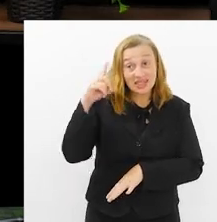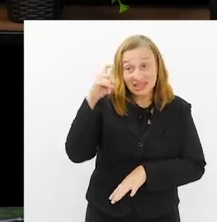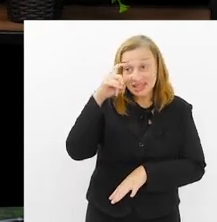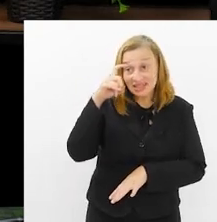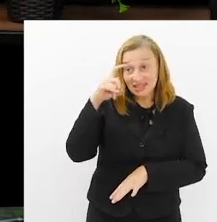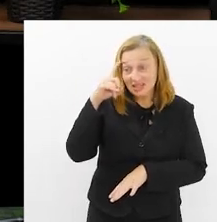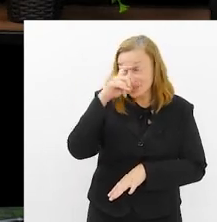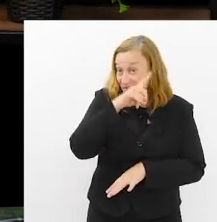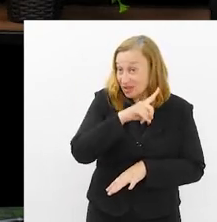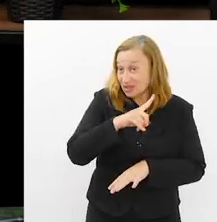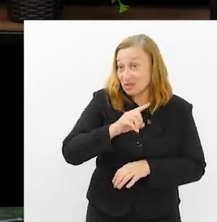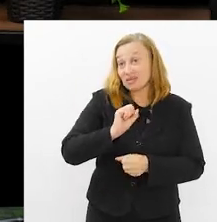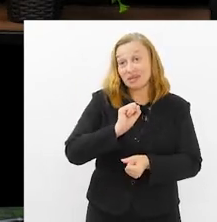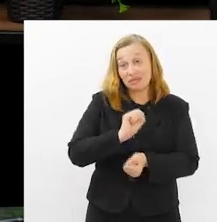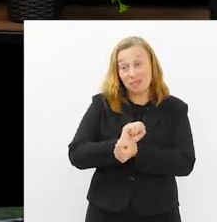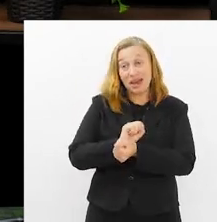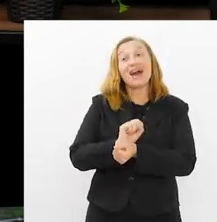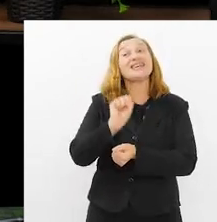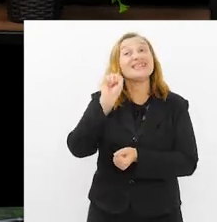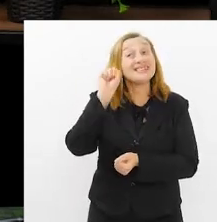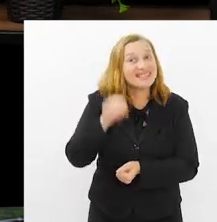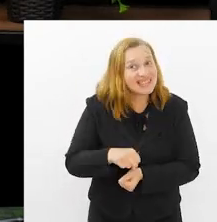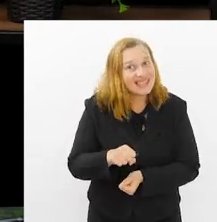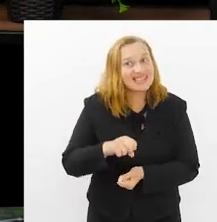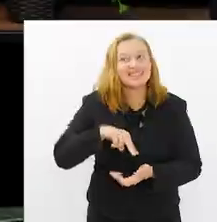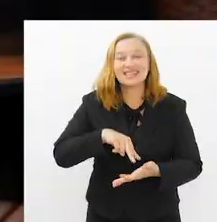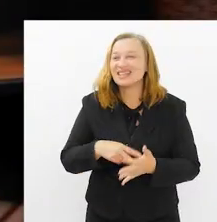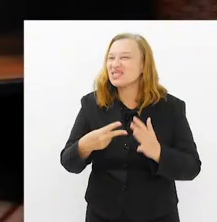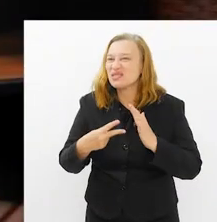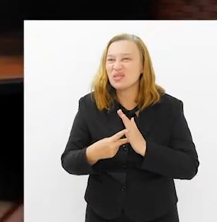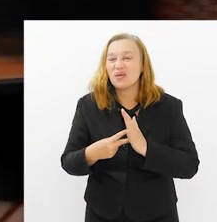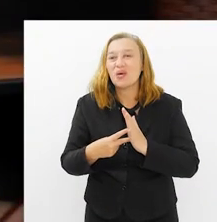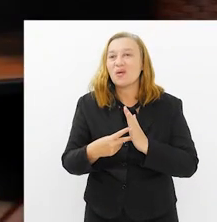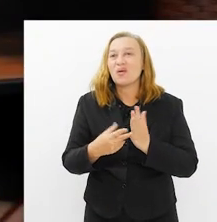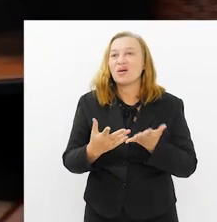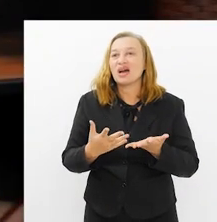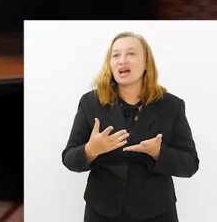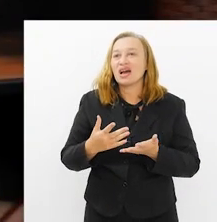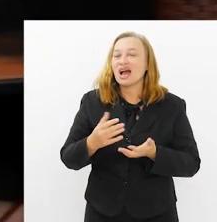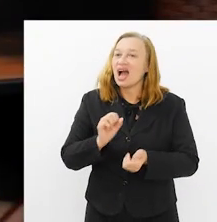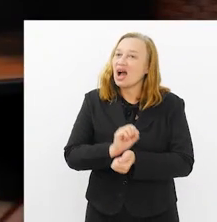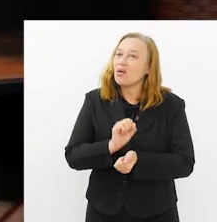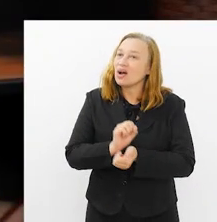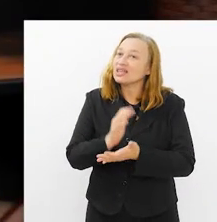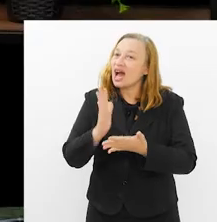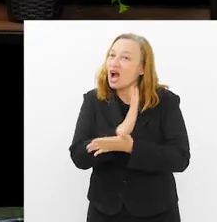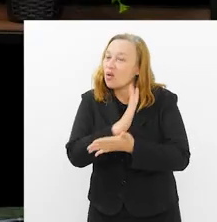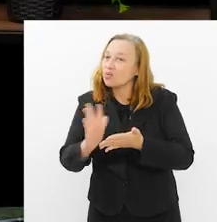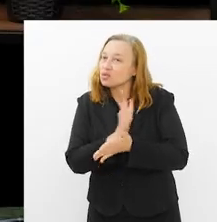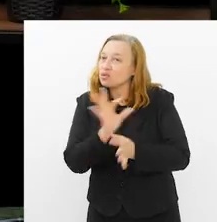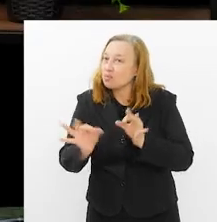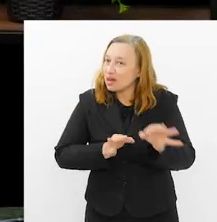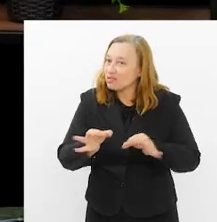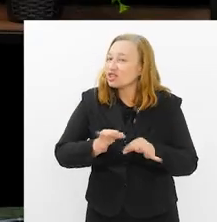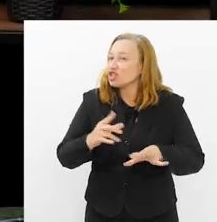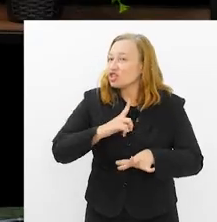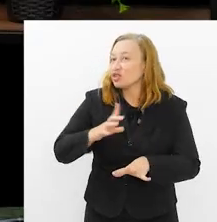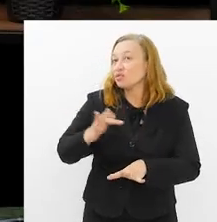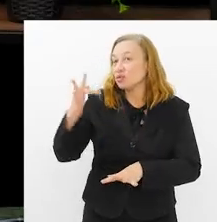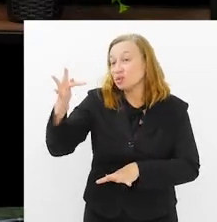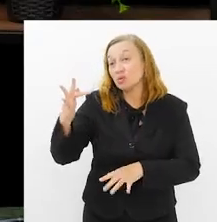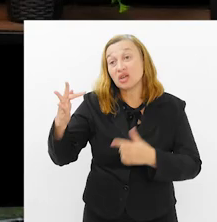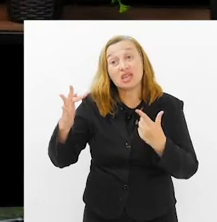o doutorado foi adiado, e sim, significou adiar